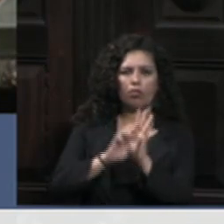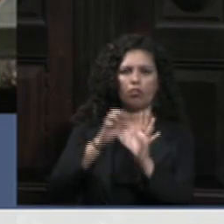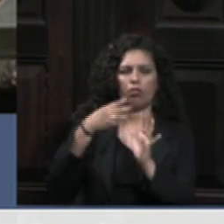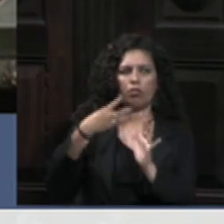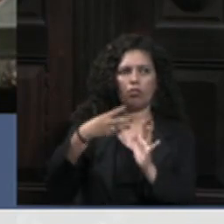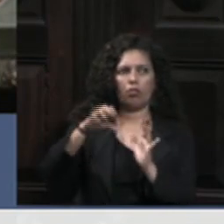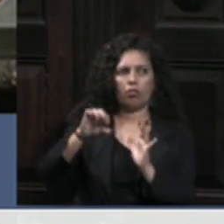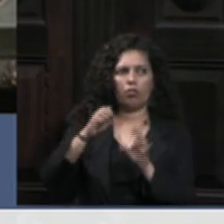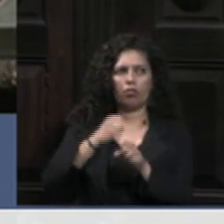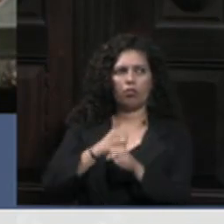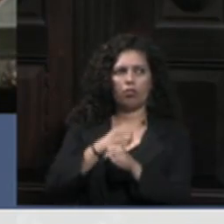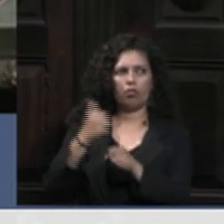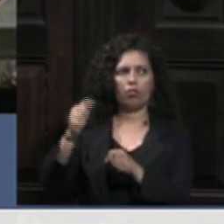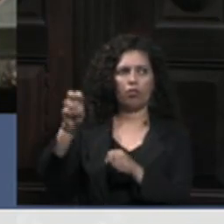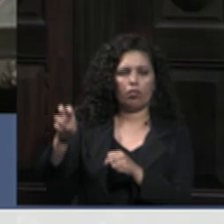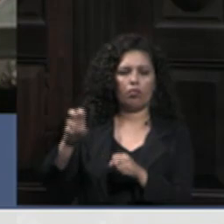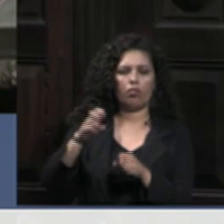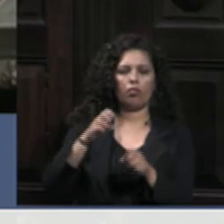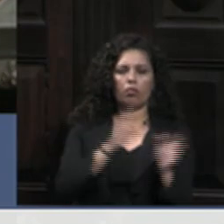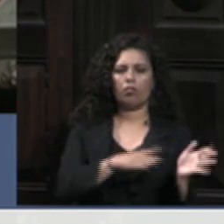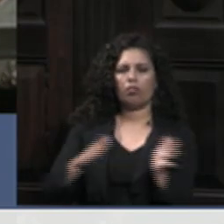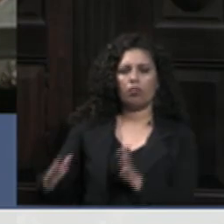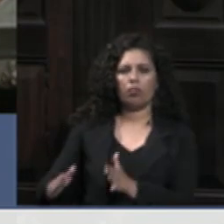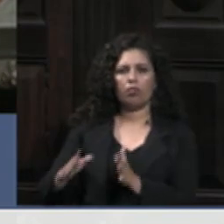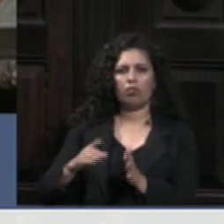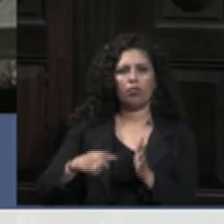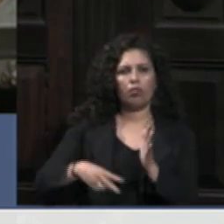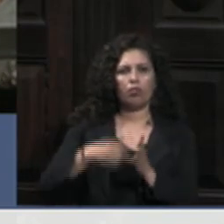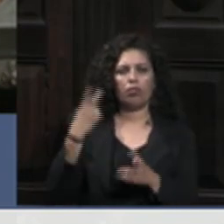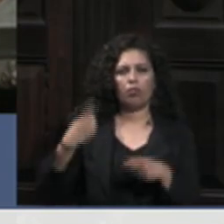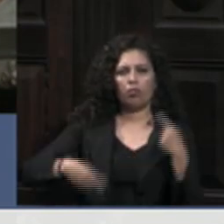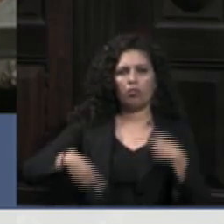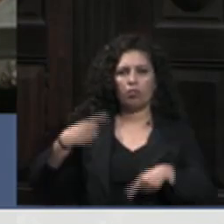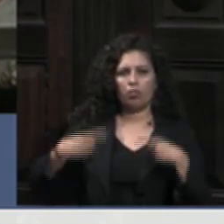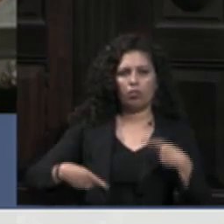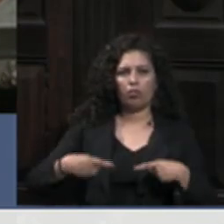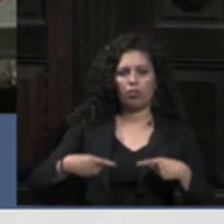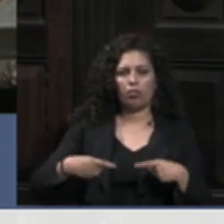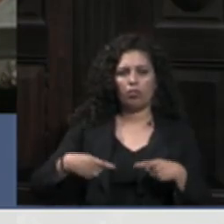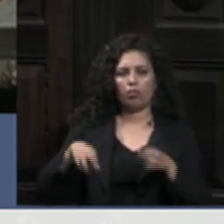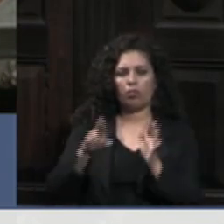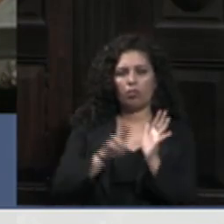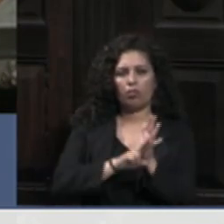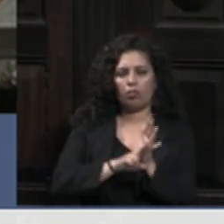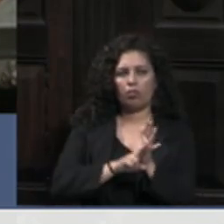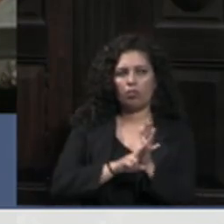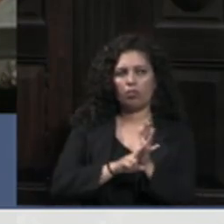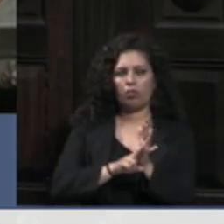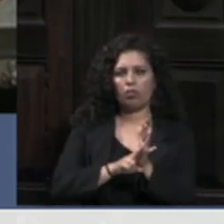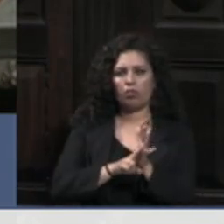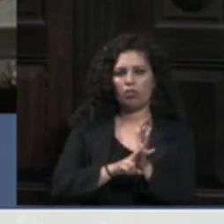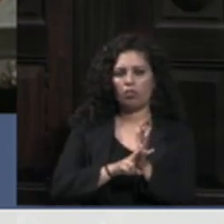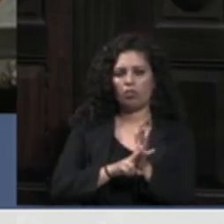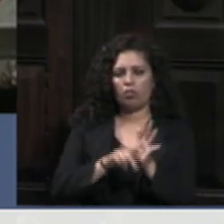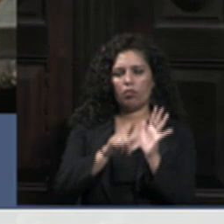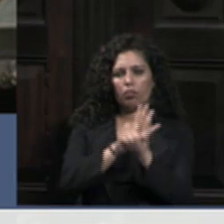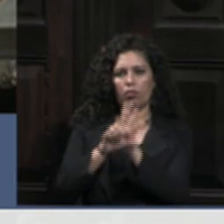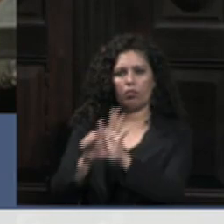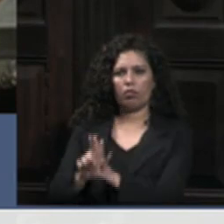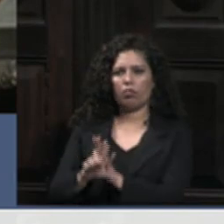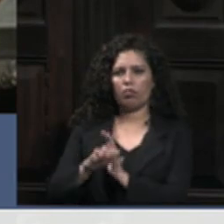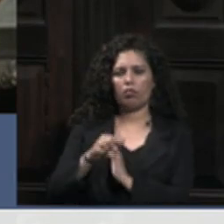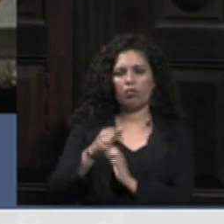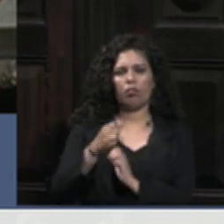49/2015. Em tramitação ordinária, em segunda discussão, redação do vencido. Projeto de